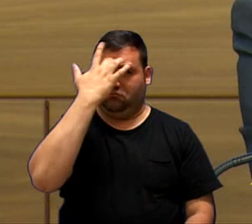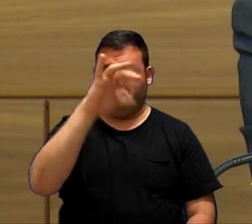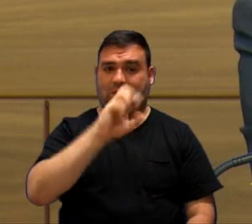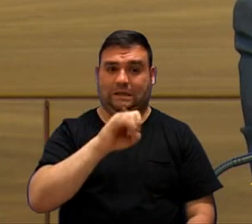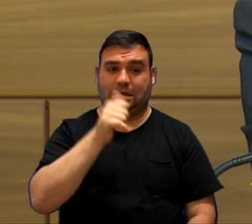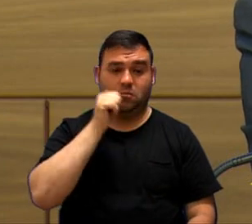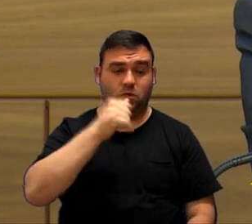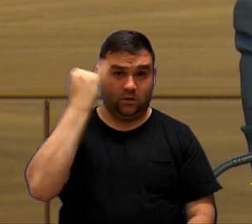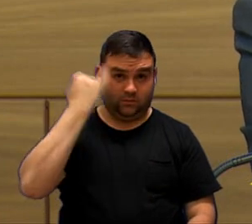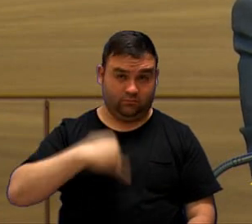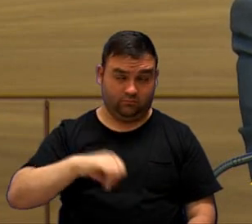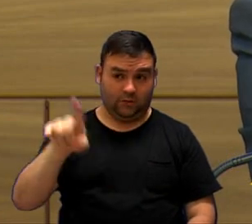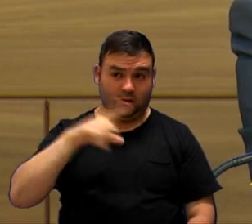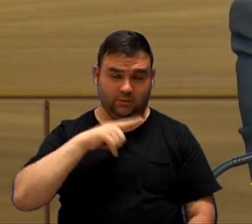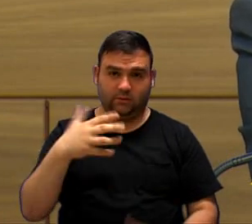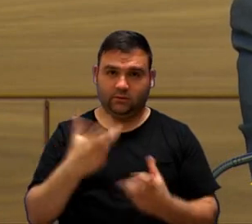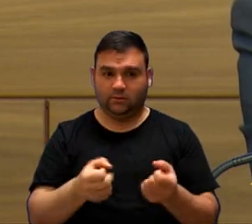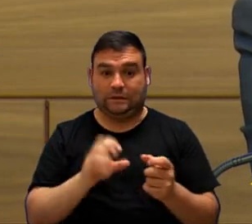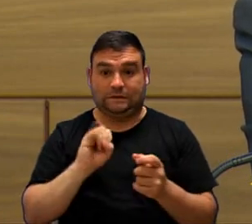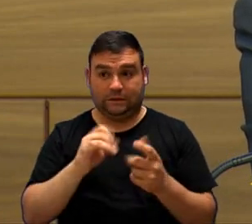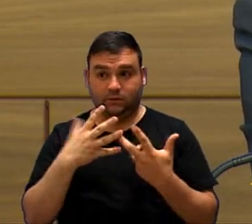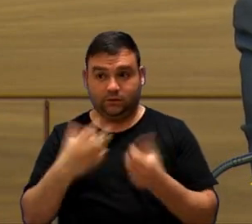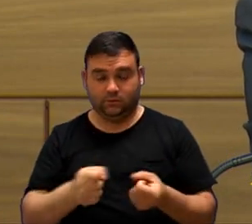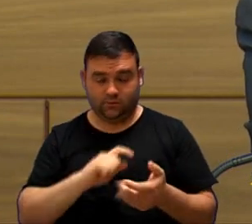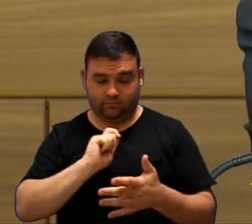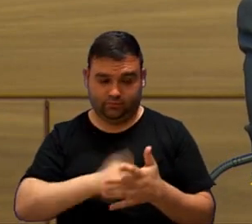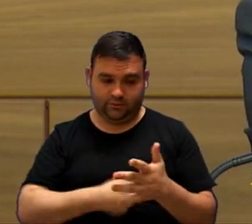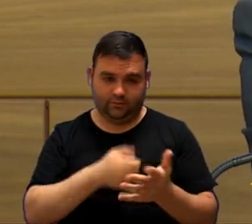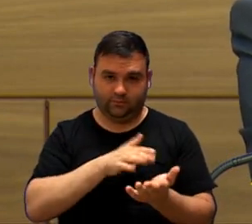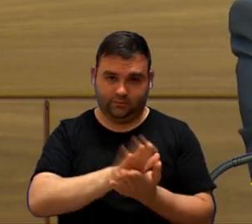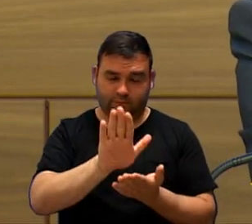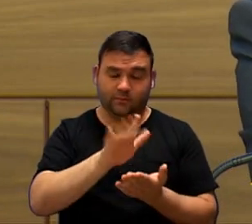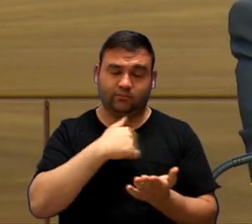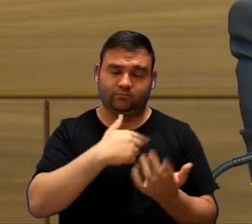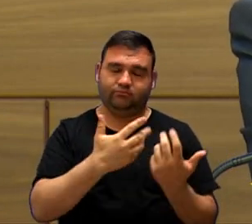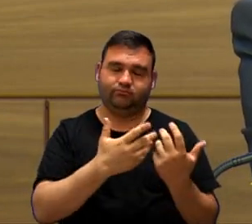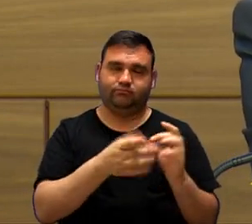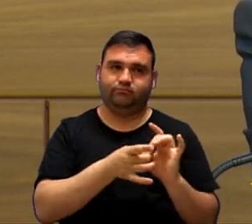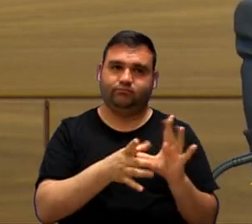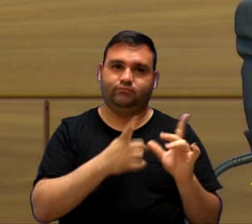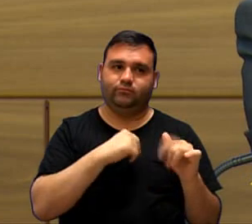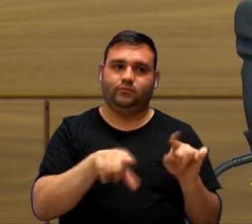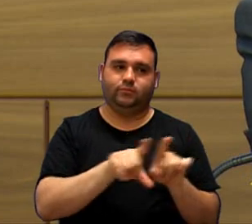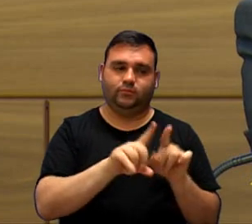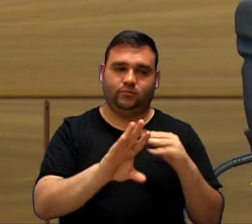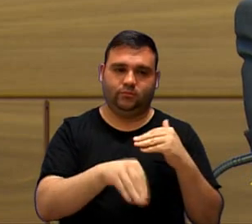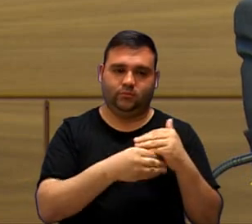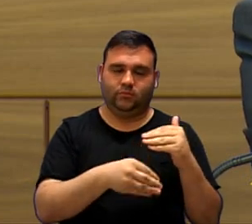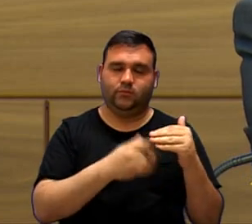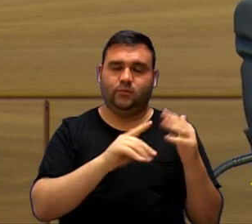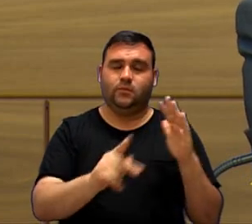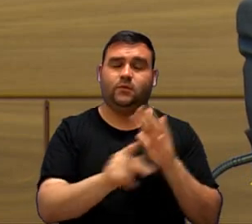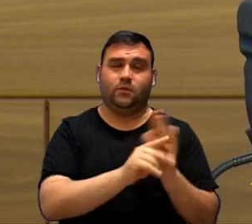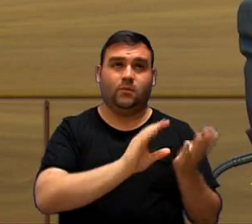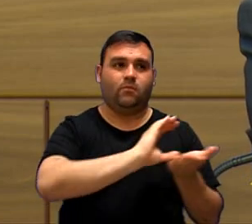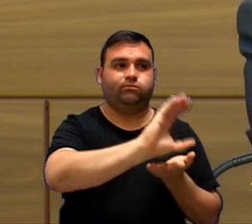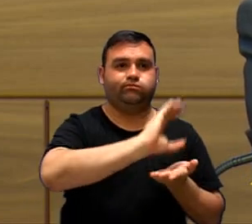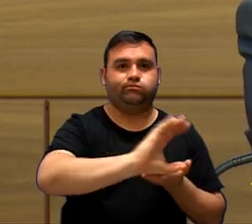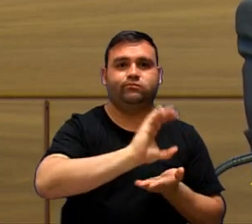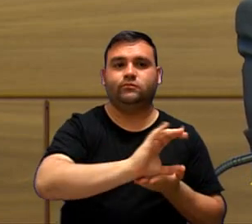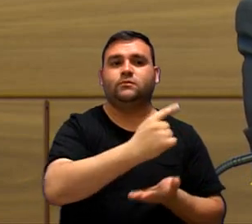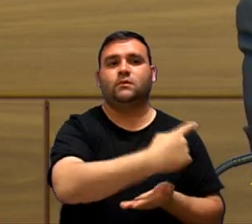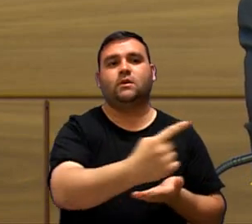a prefeita já sancionou. Ela sancionando, publicando, eu já vou abrir essas emendas no orçamento em cada